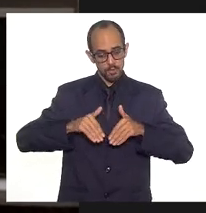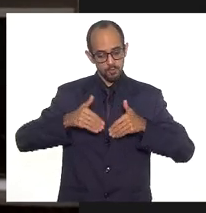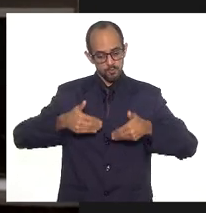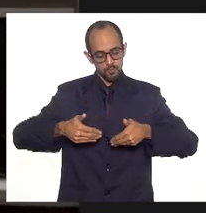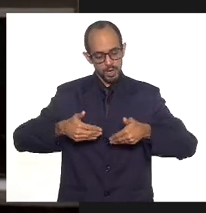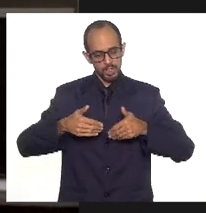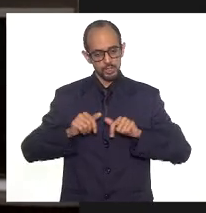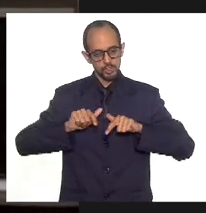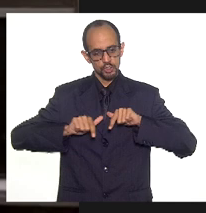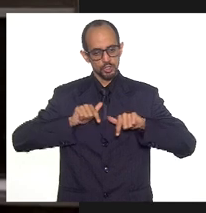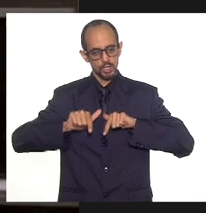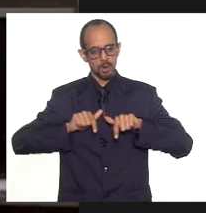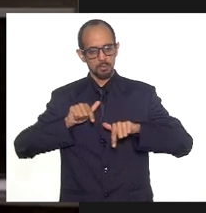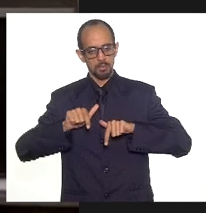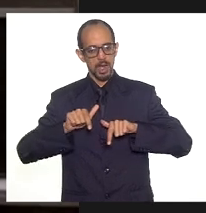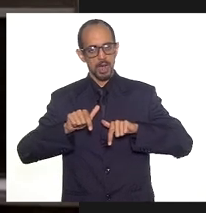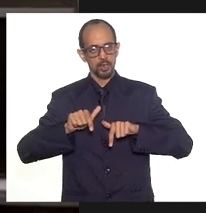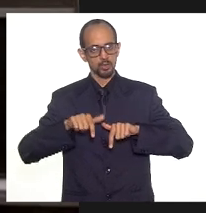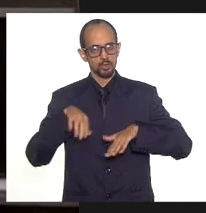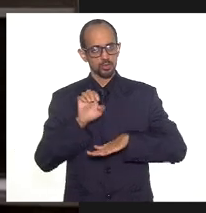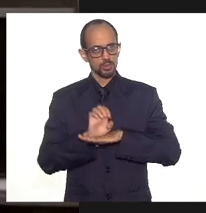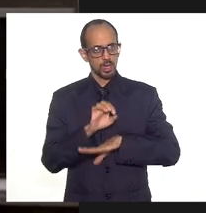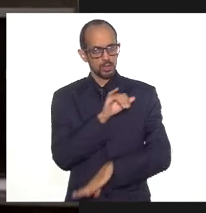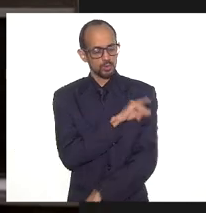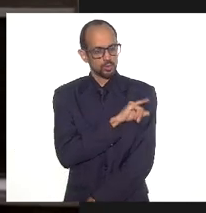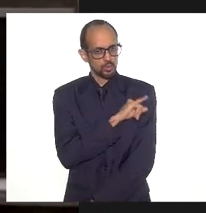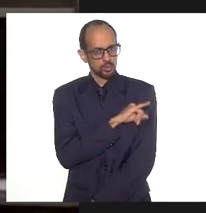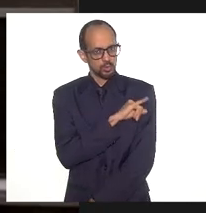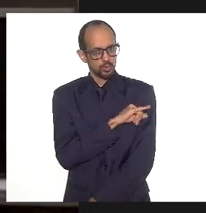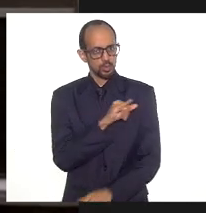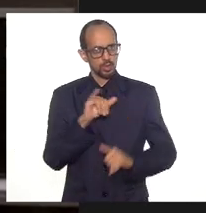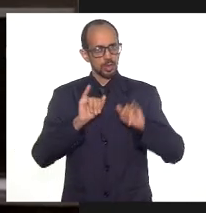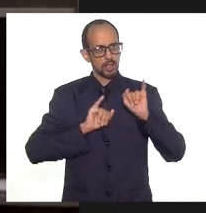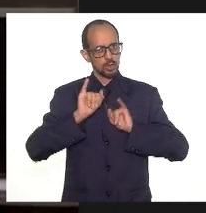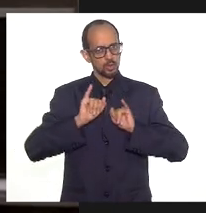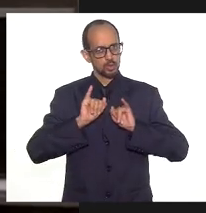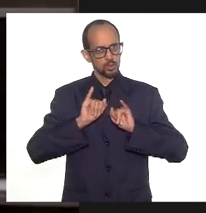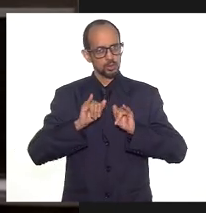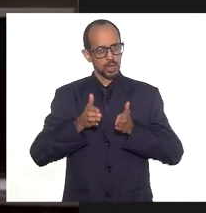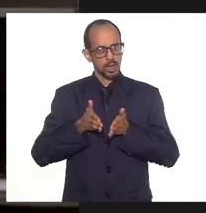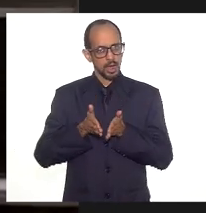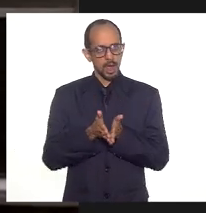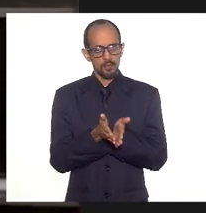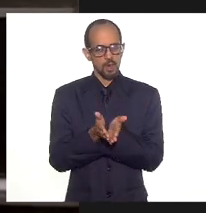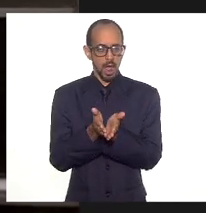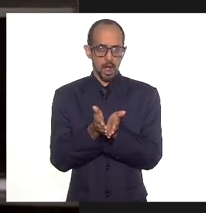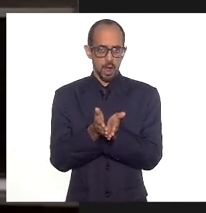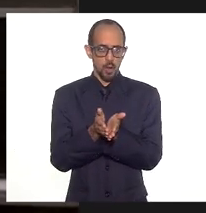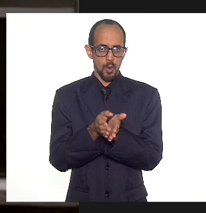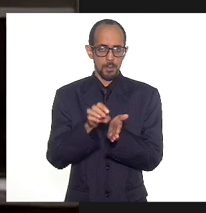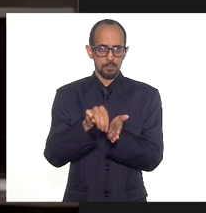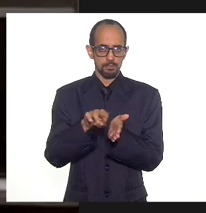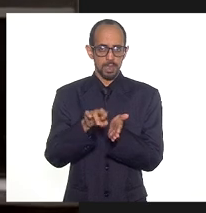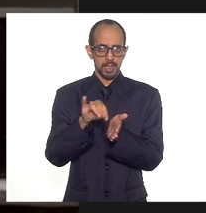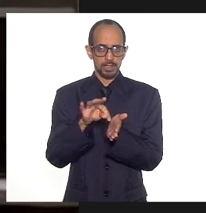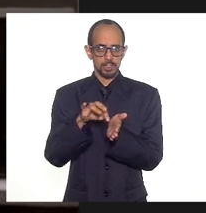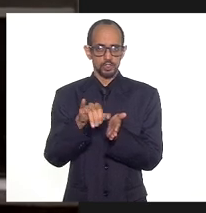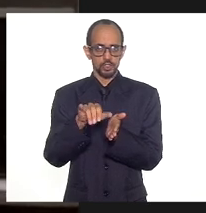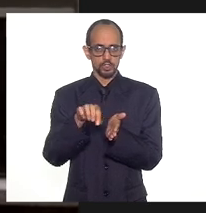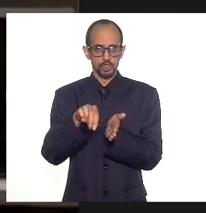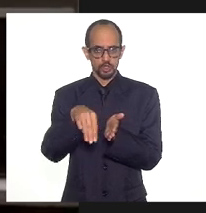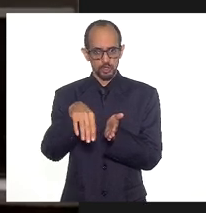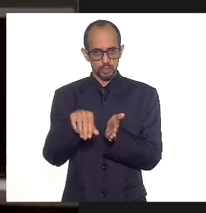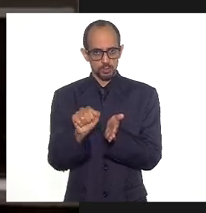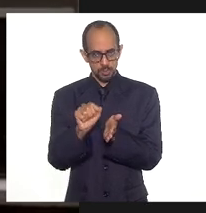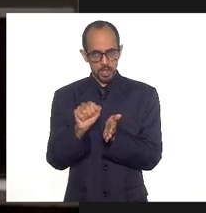aí para o Estado do Rio de Janeiro através da indústria naval, a indústria marítima, né, como grande indutora disso